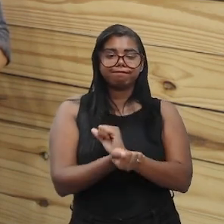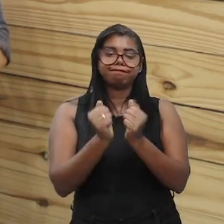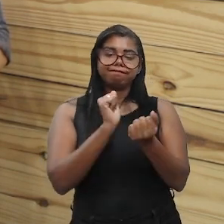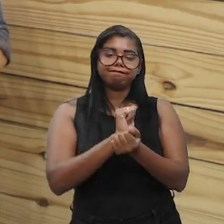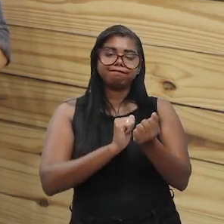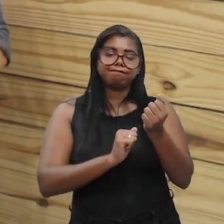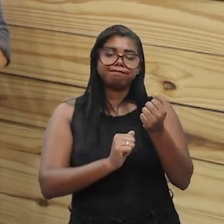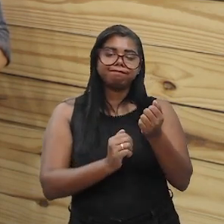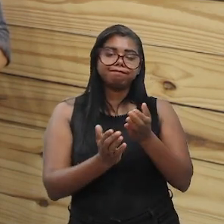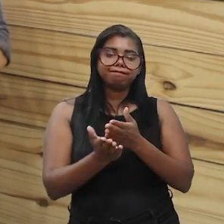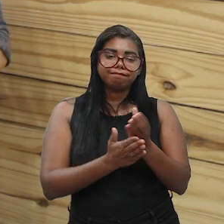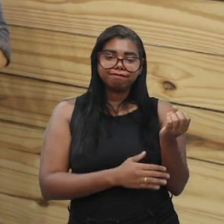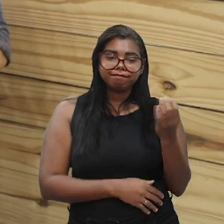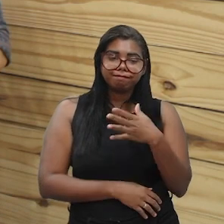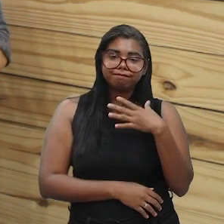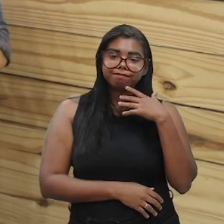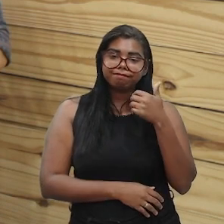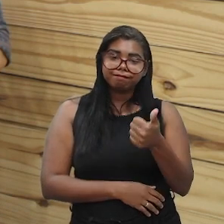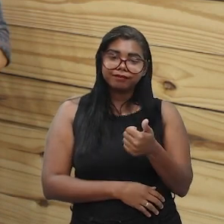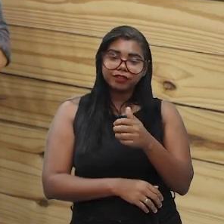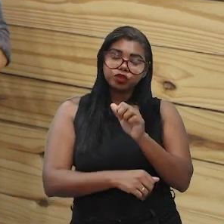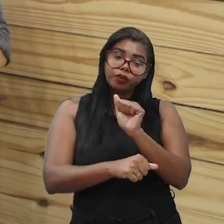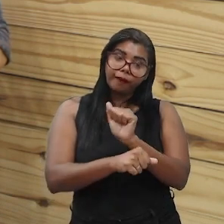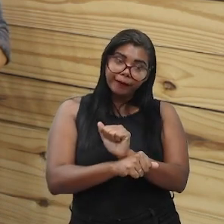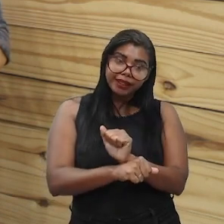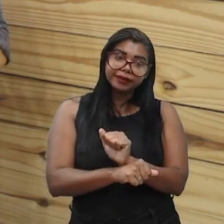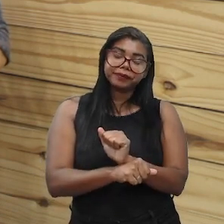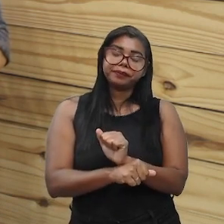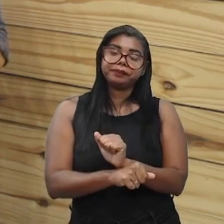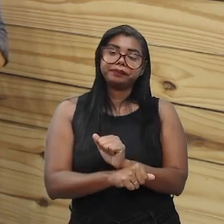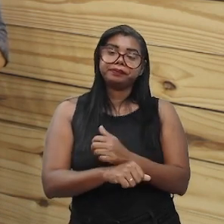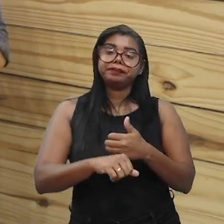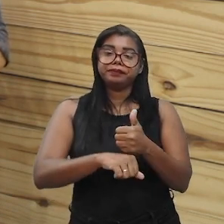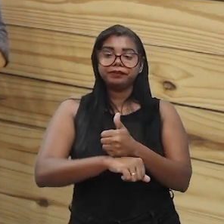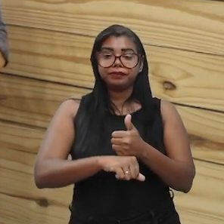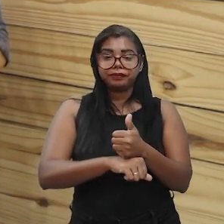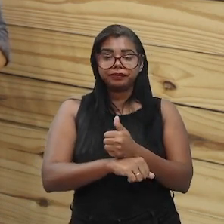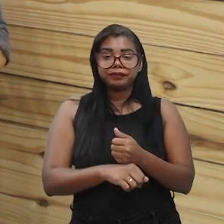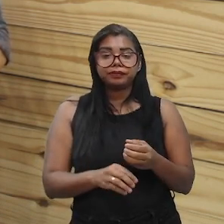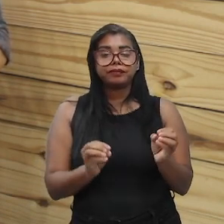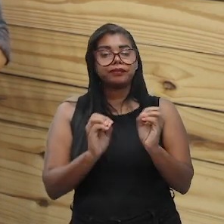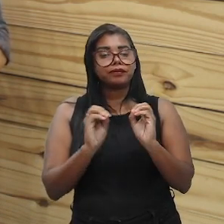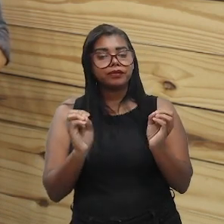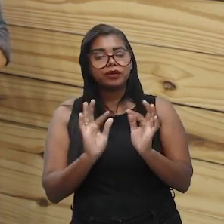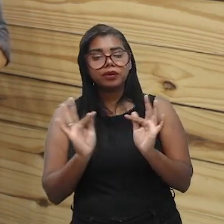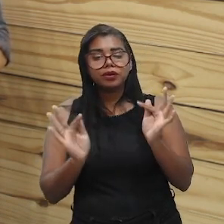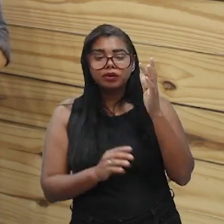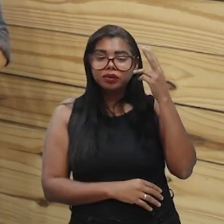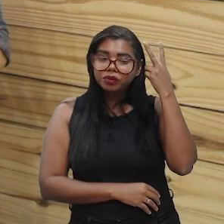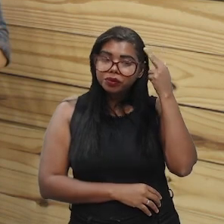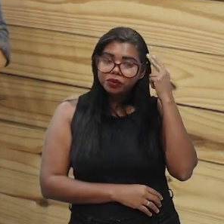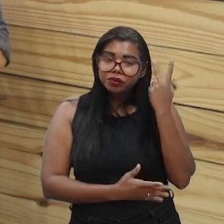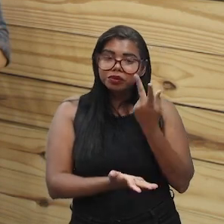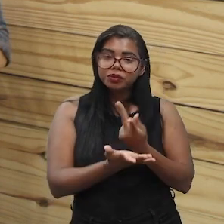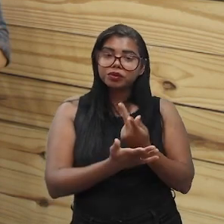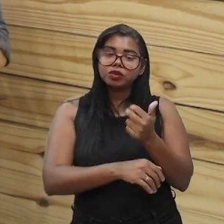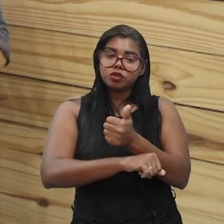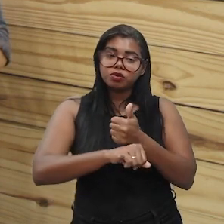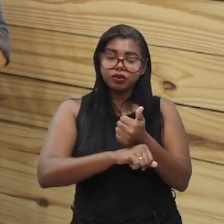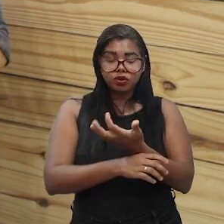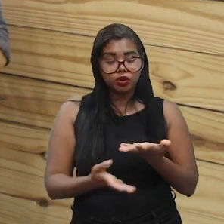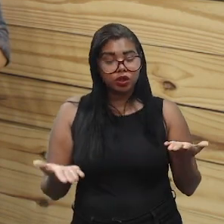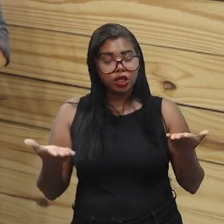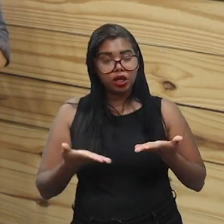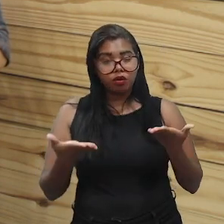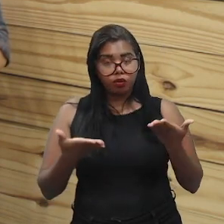um novo caminho. Ou seja, ele ficou parado no tempo. E é muito comum a gente ver isso acontecer com os profissionais hoje em dia,